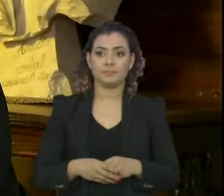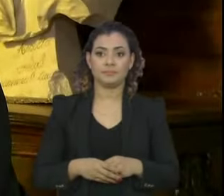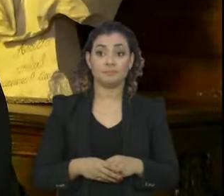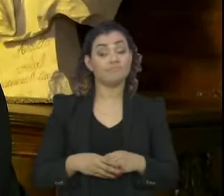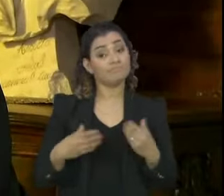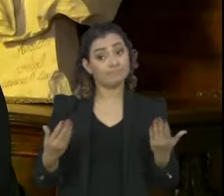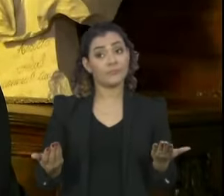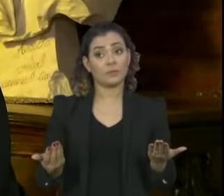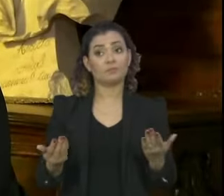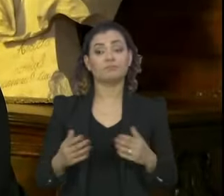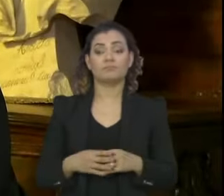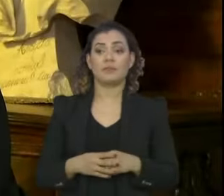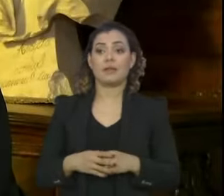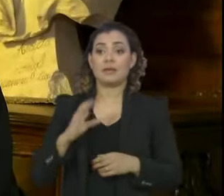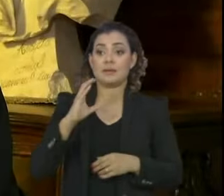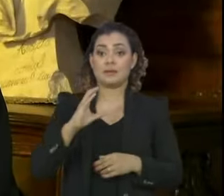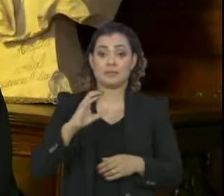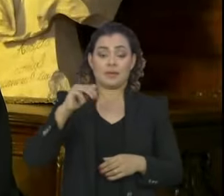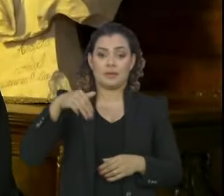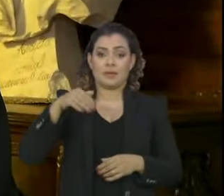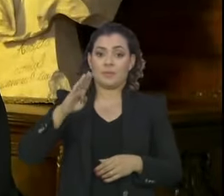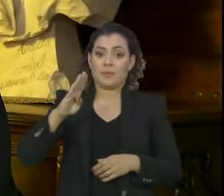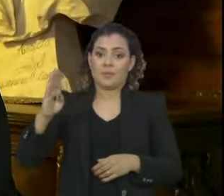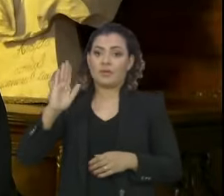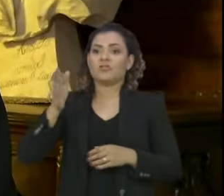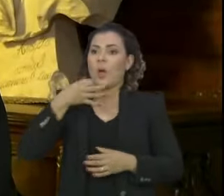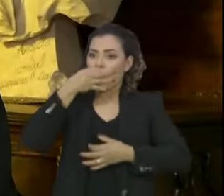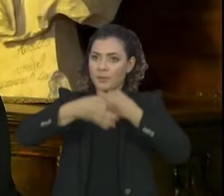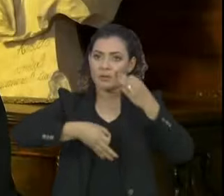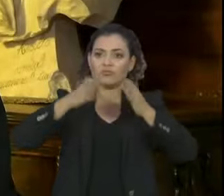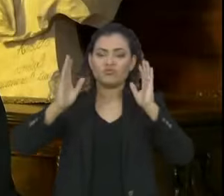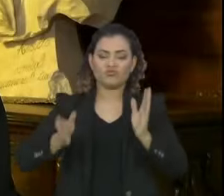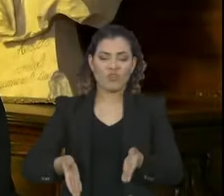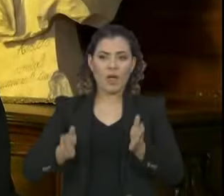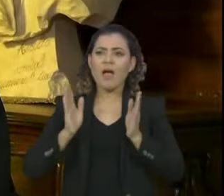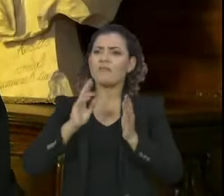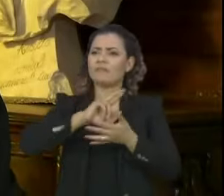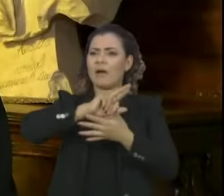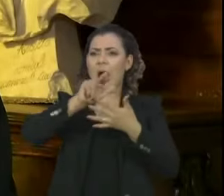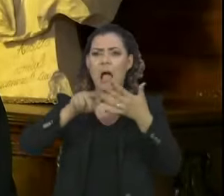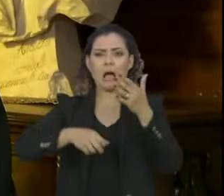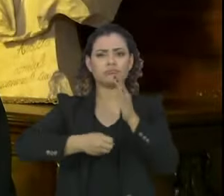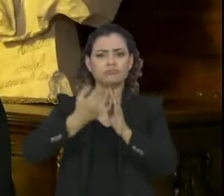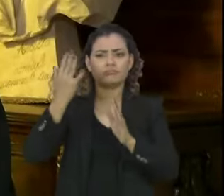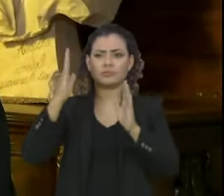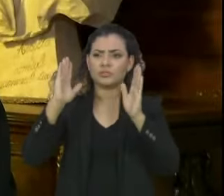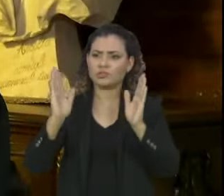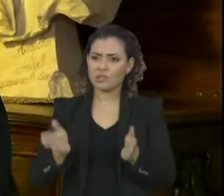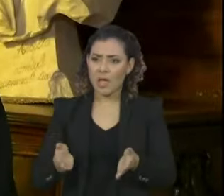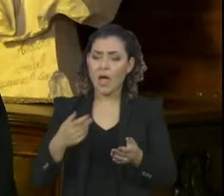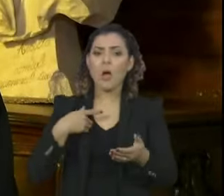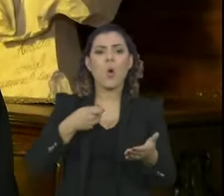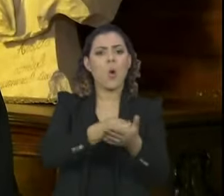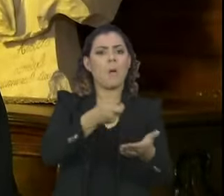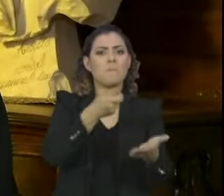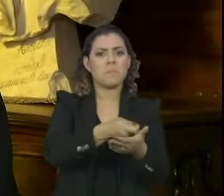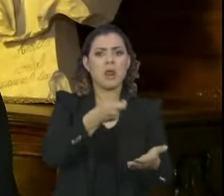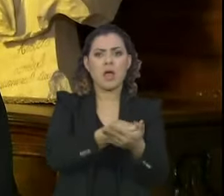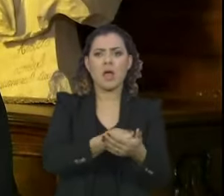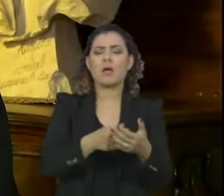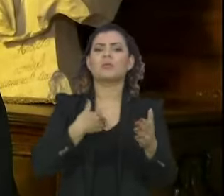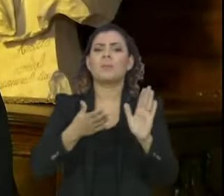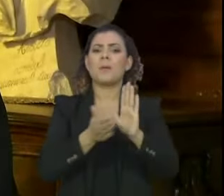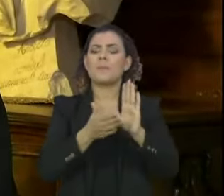bem ar a CNBB já se manifestou mais de uma ocasião é cobrando o medidas